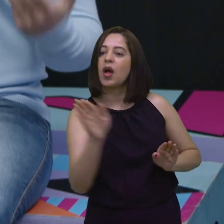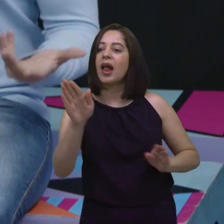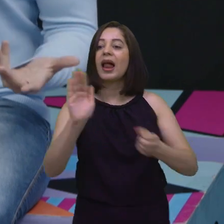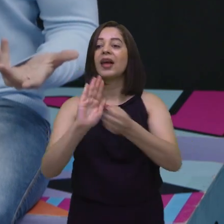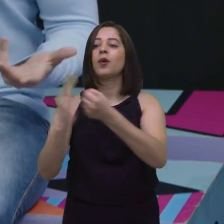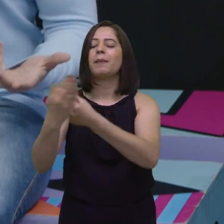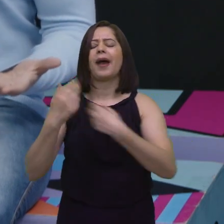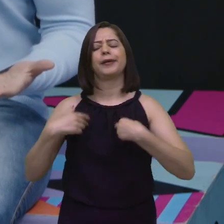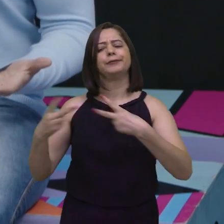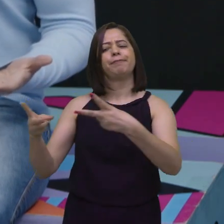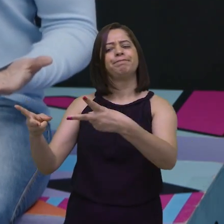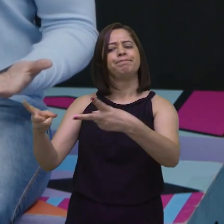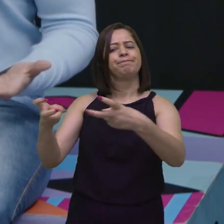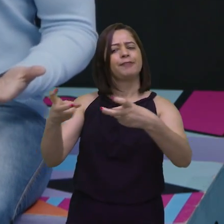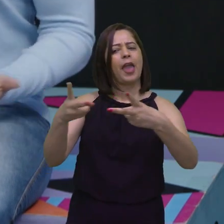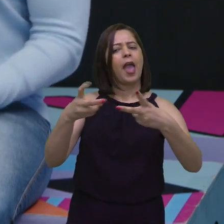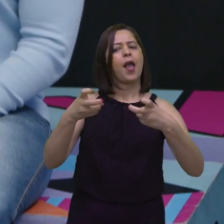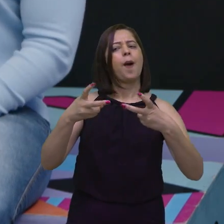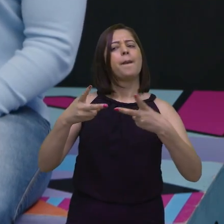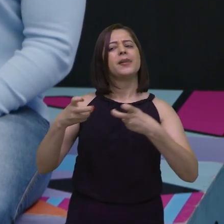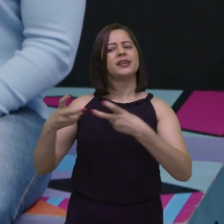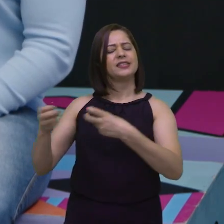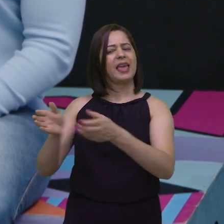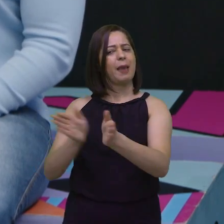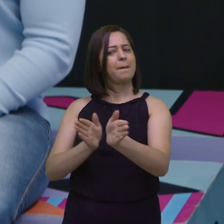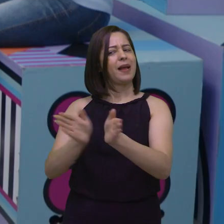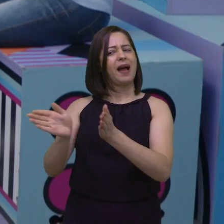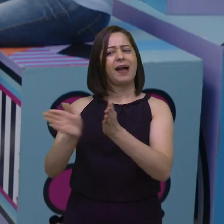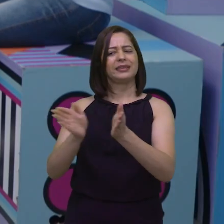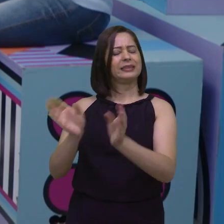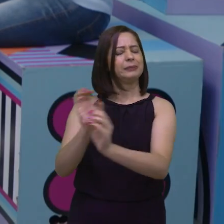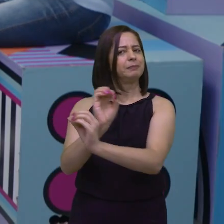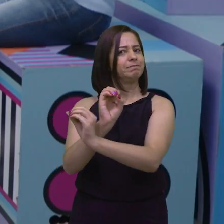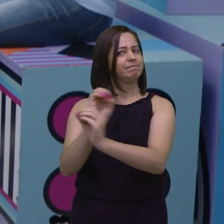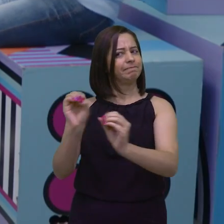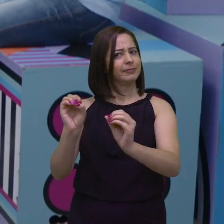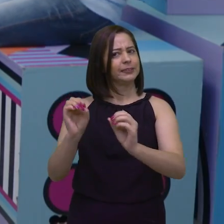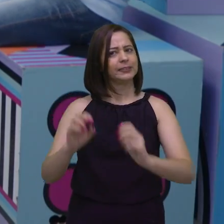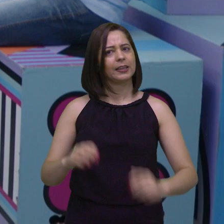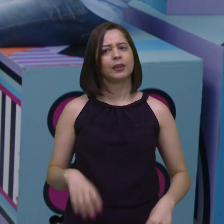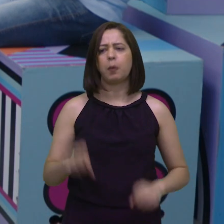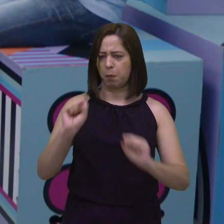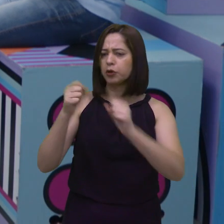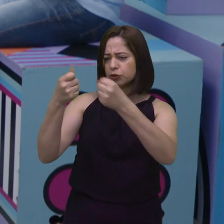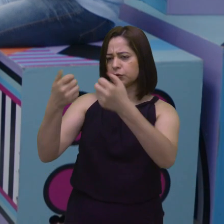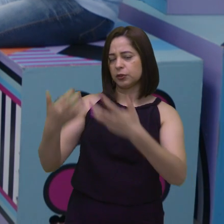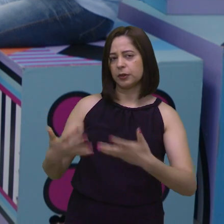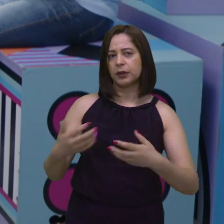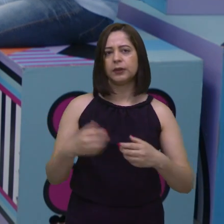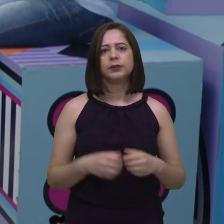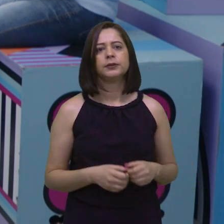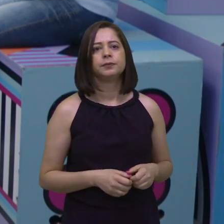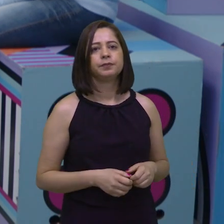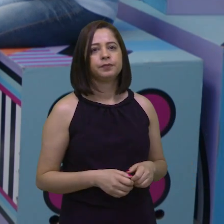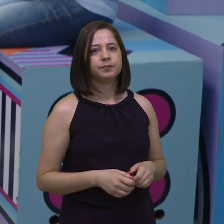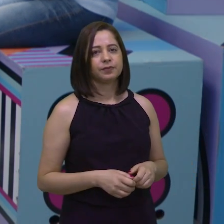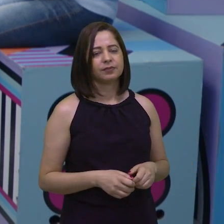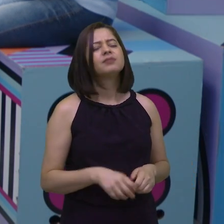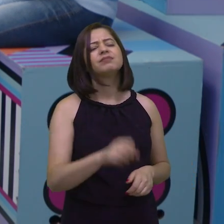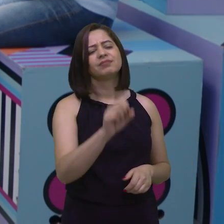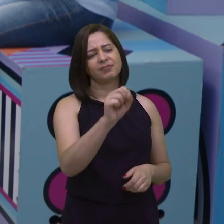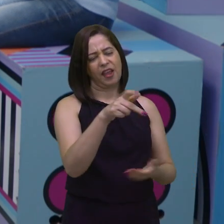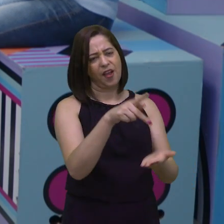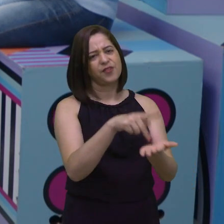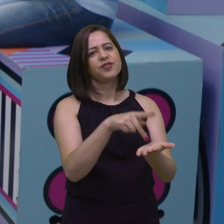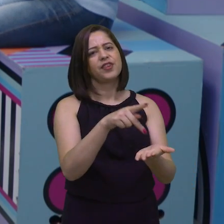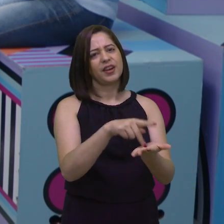para bairros, a gente já começa a se deparar com várias situações, né? Eu queria que você comentasse um pouquinho sobre isso. É